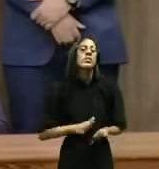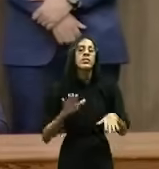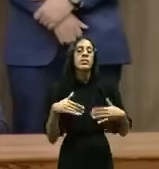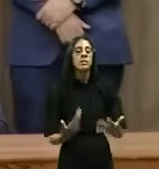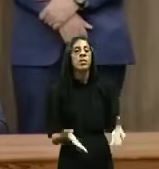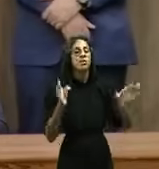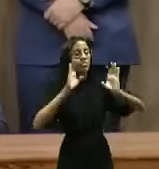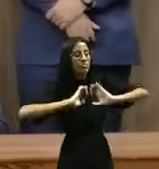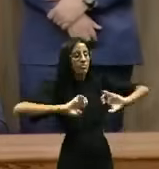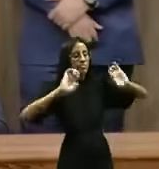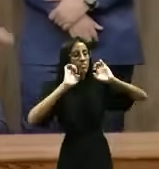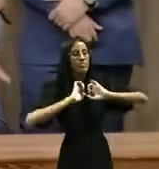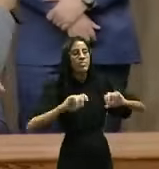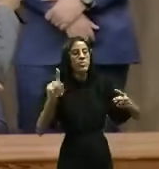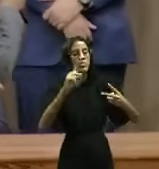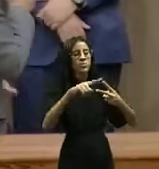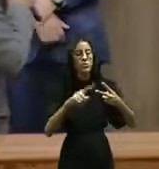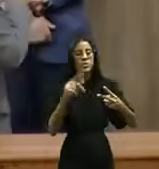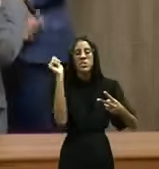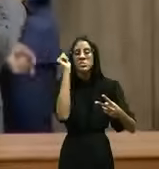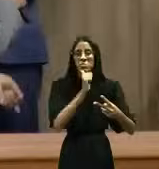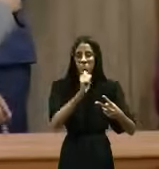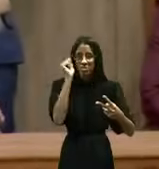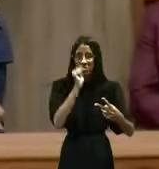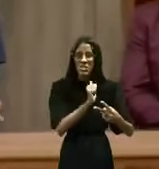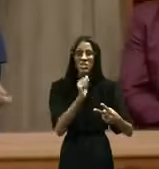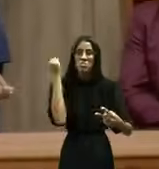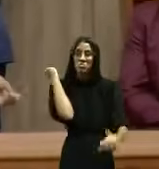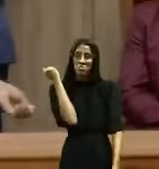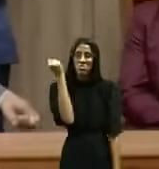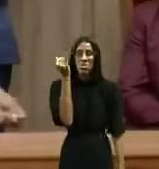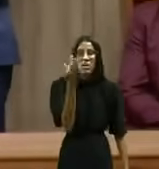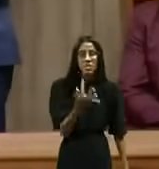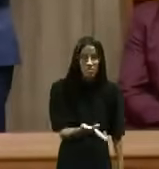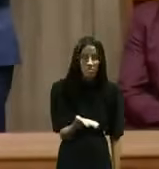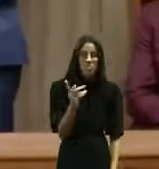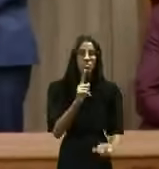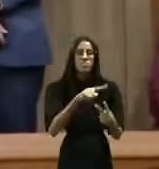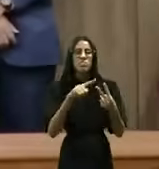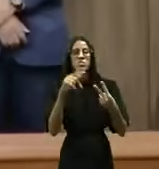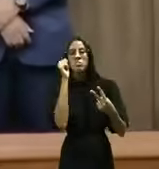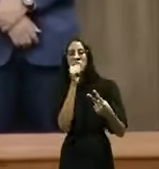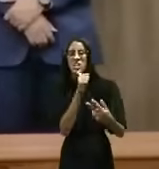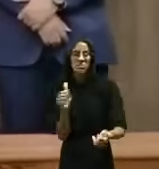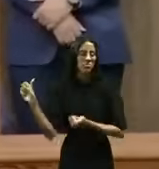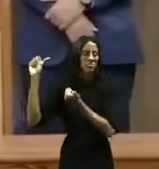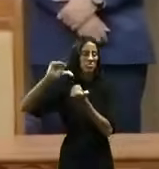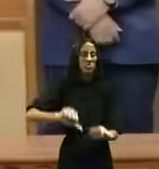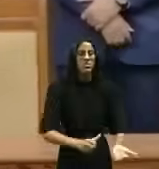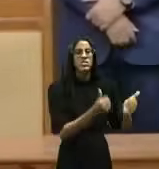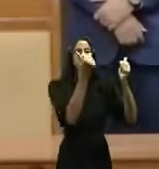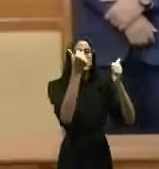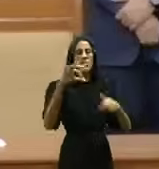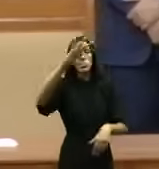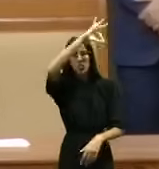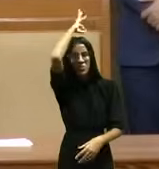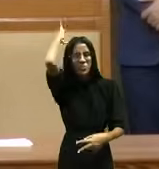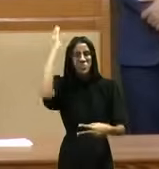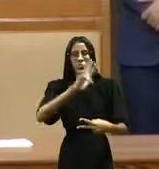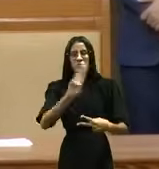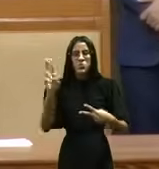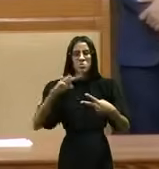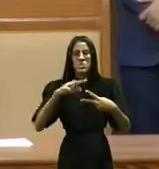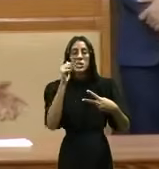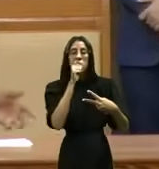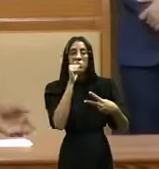aí duas mulheres em um só dia de madrugada foram batizadas com o Espírito Santo uma era Celina